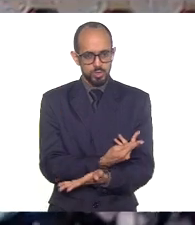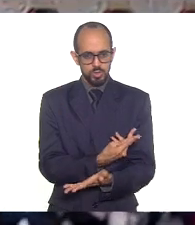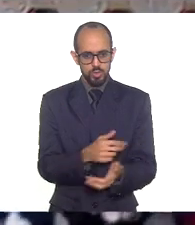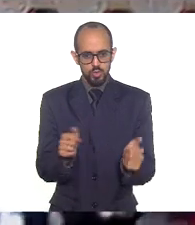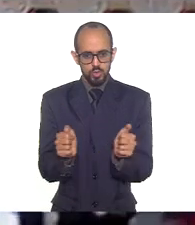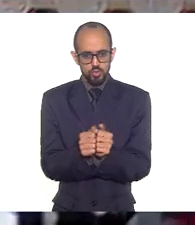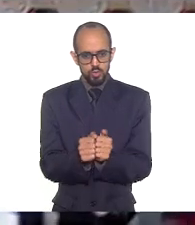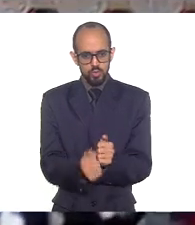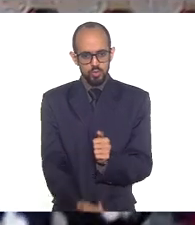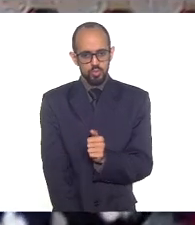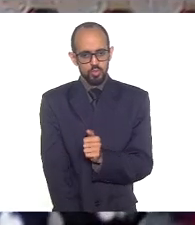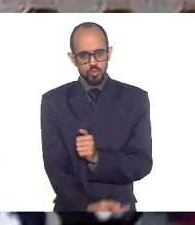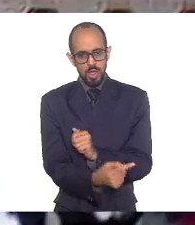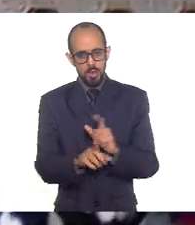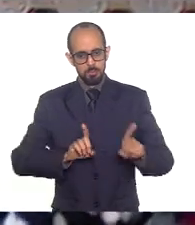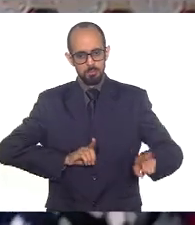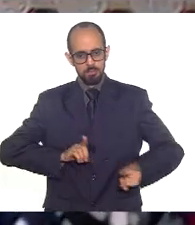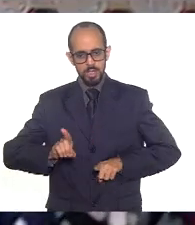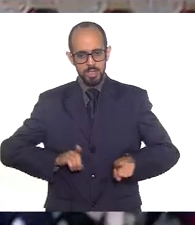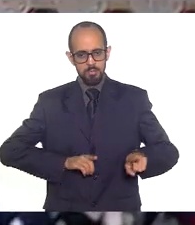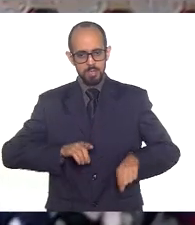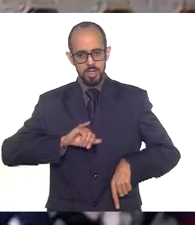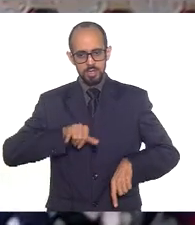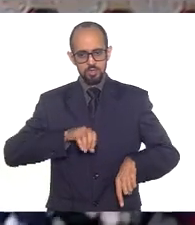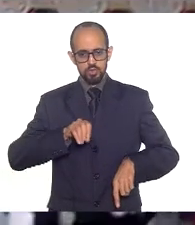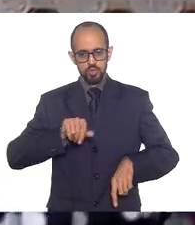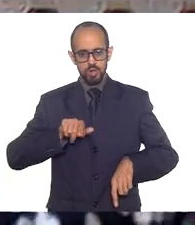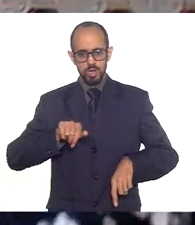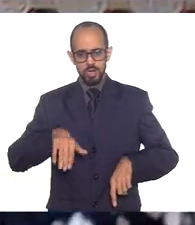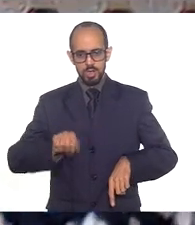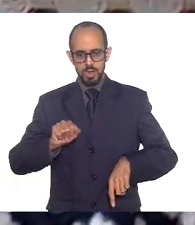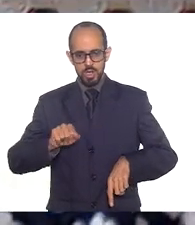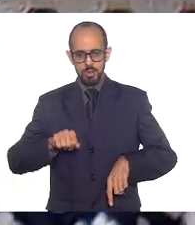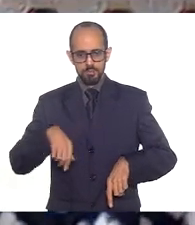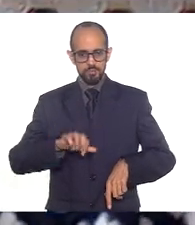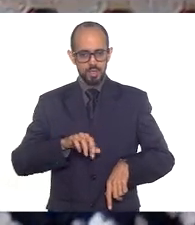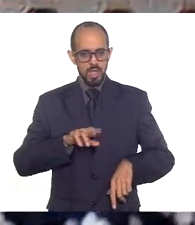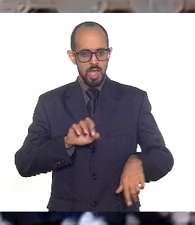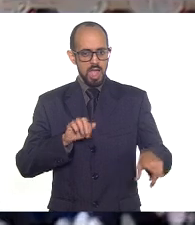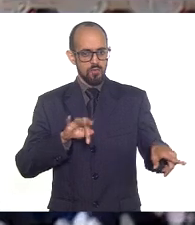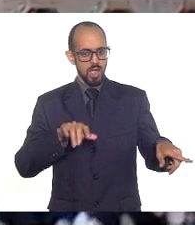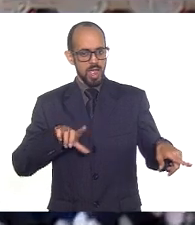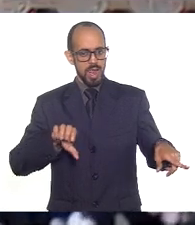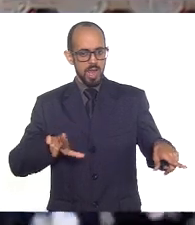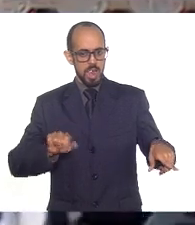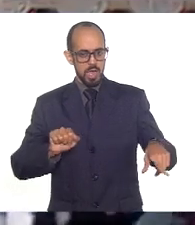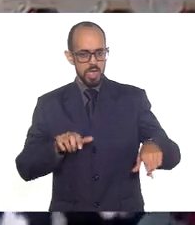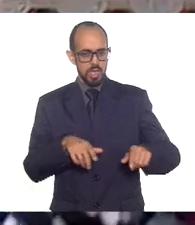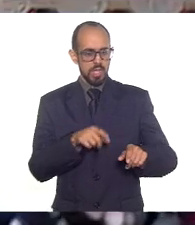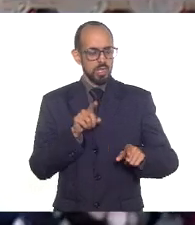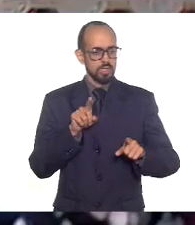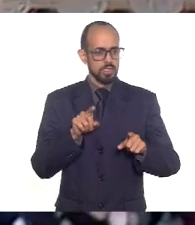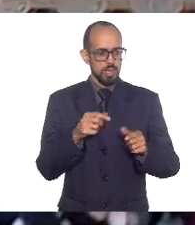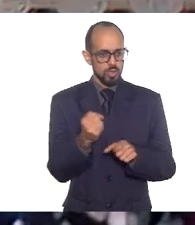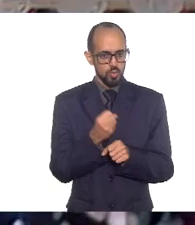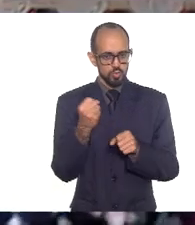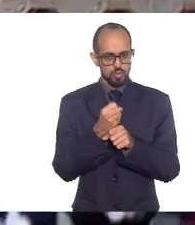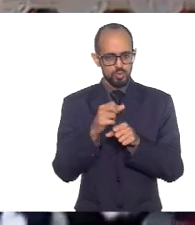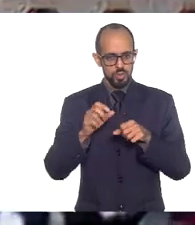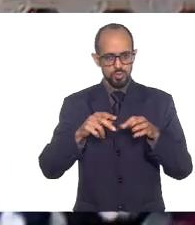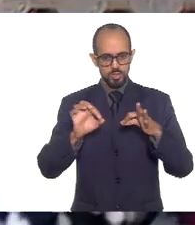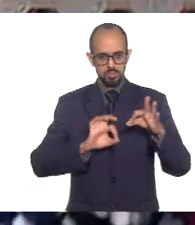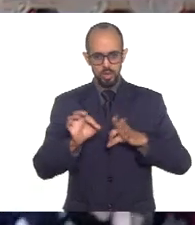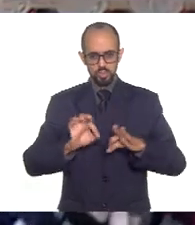acompanhando a prima da Joana Rafaela alvergaria é e a construção desse projeto é fundamental